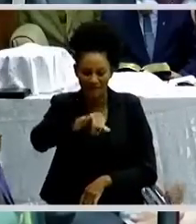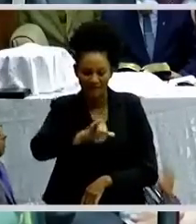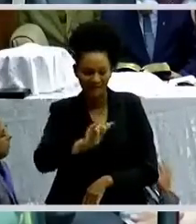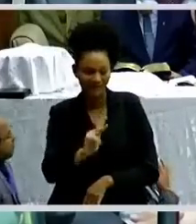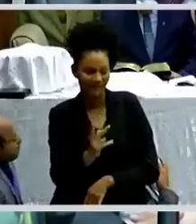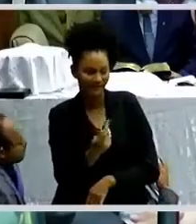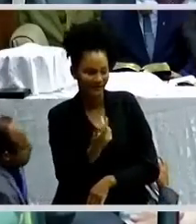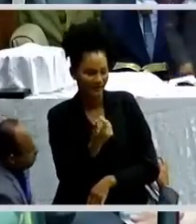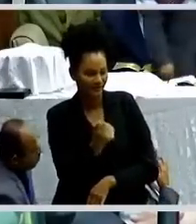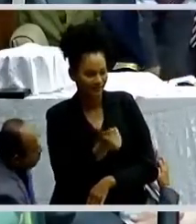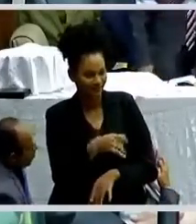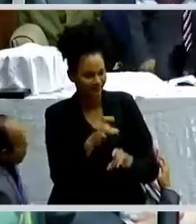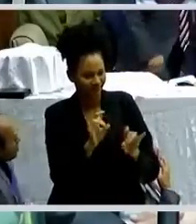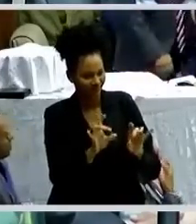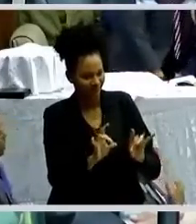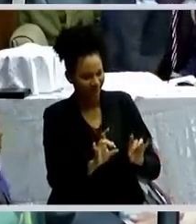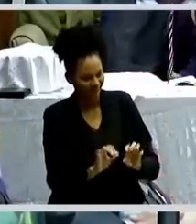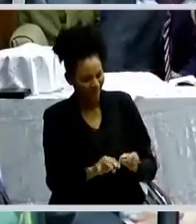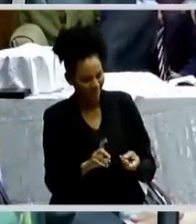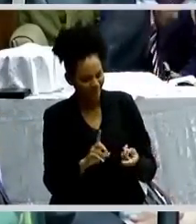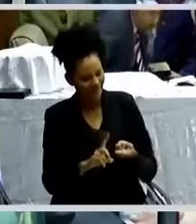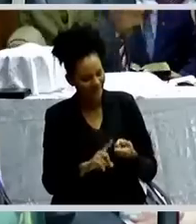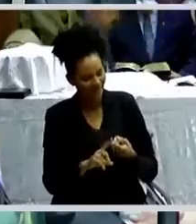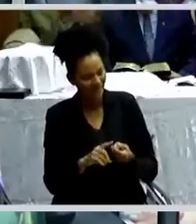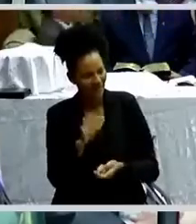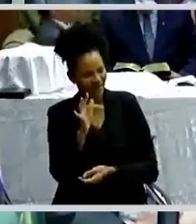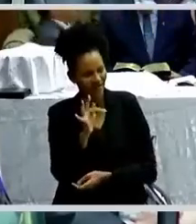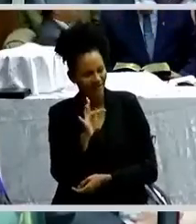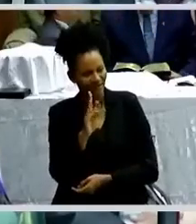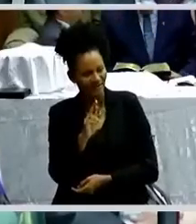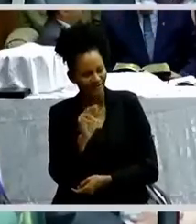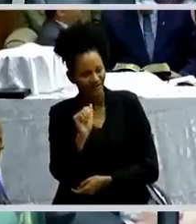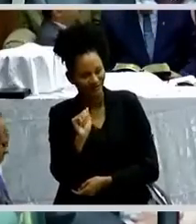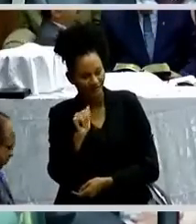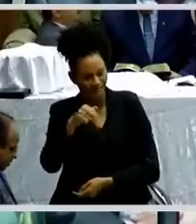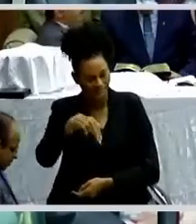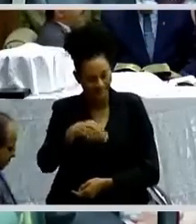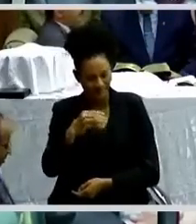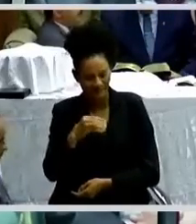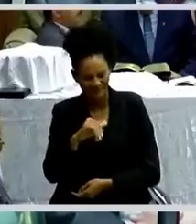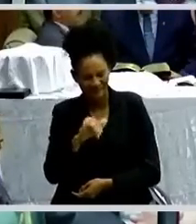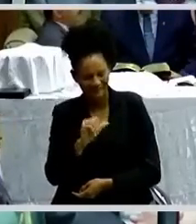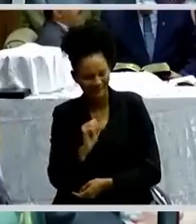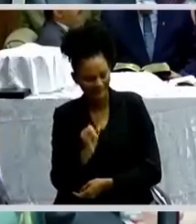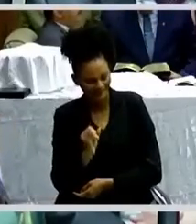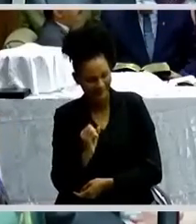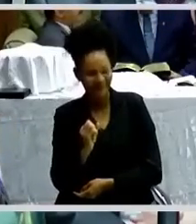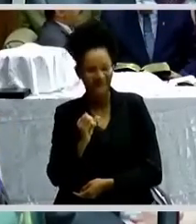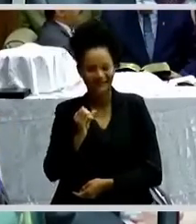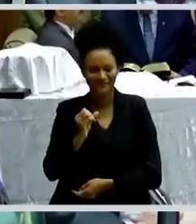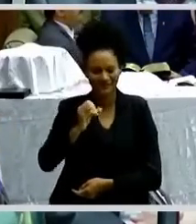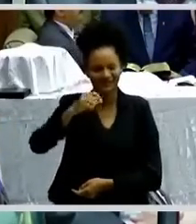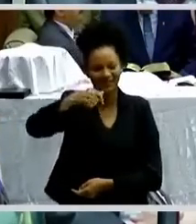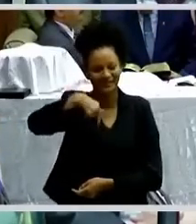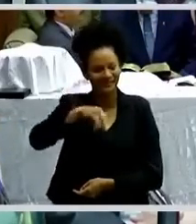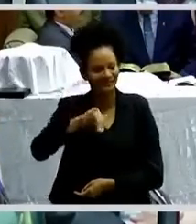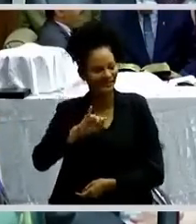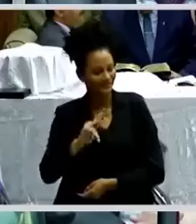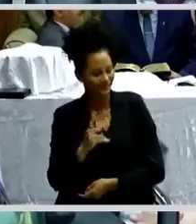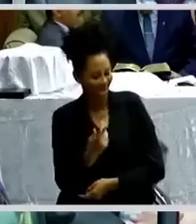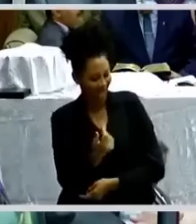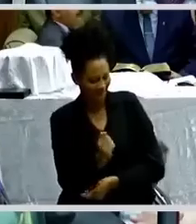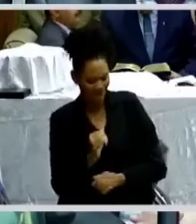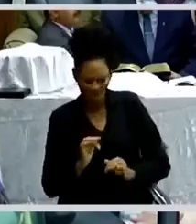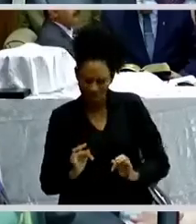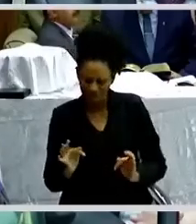quero reverenciar a irmã Francisquinha e a toda a diretoria da igreja, os companheiros,